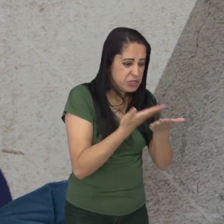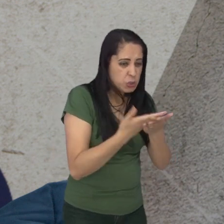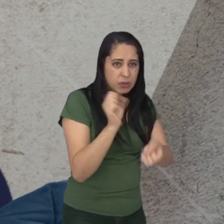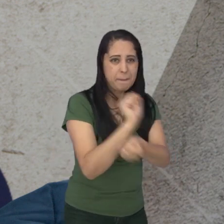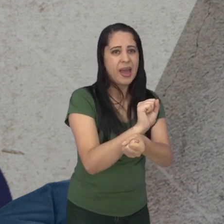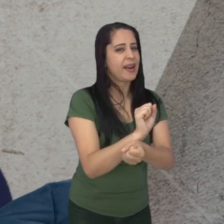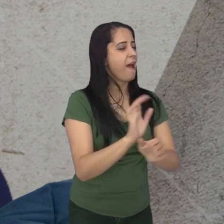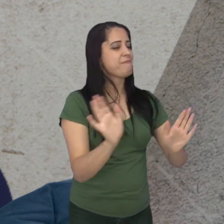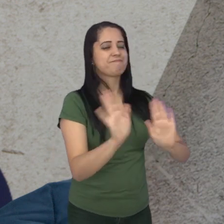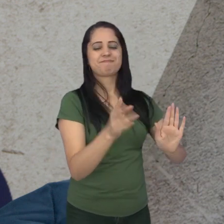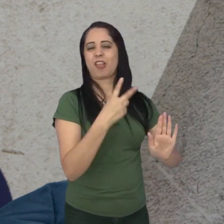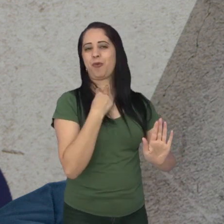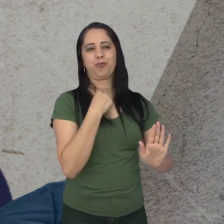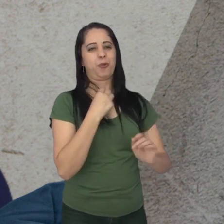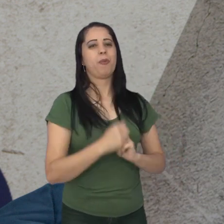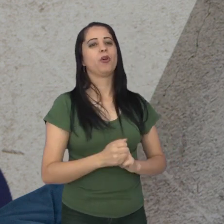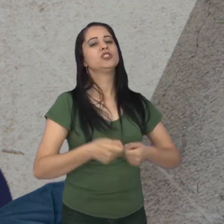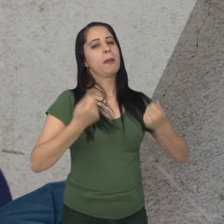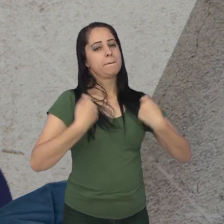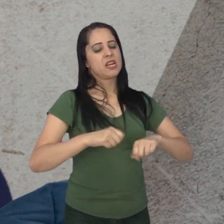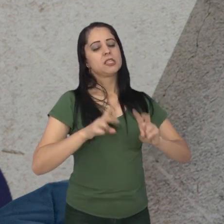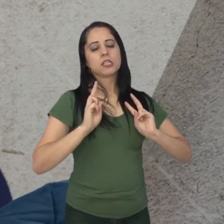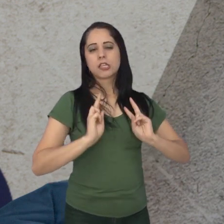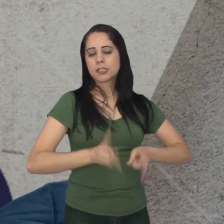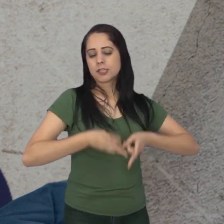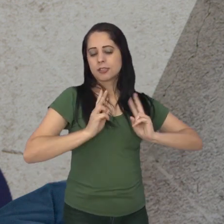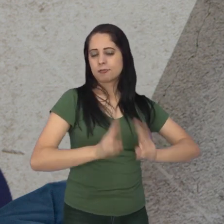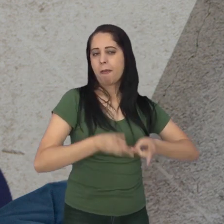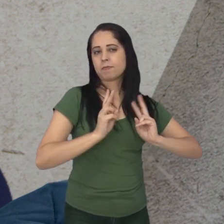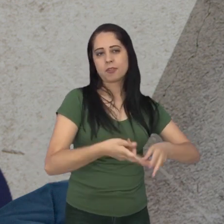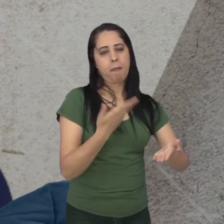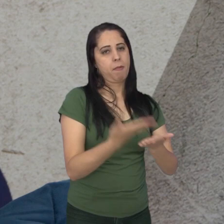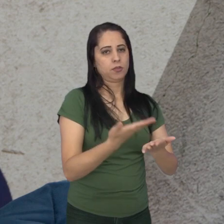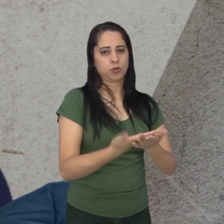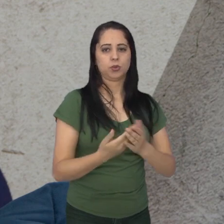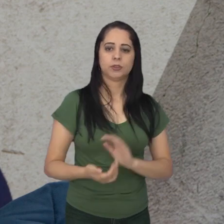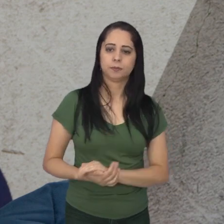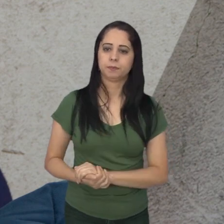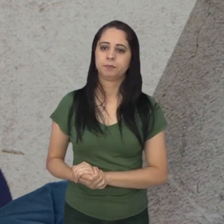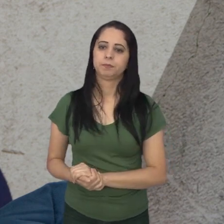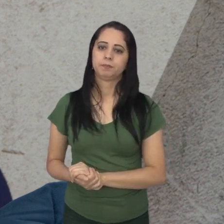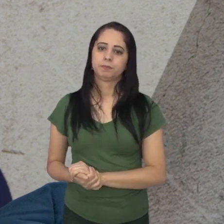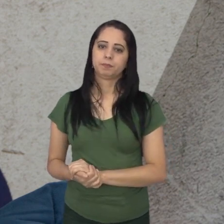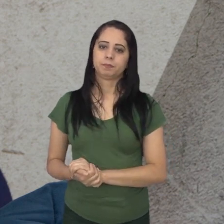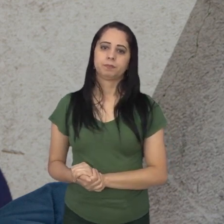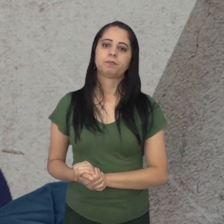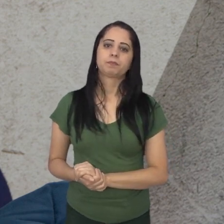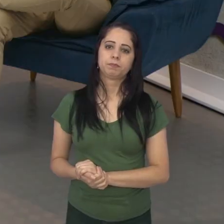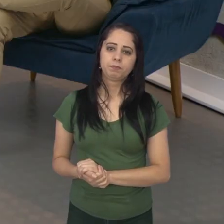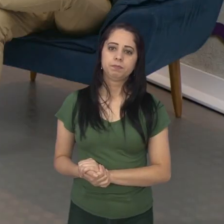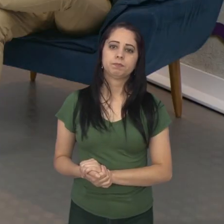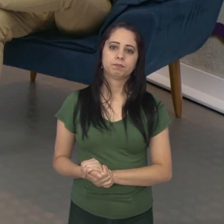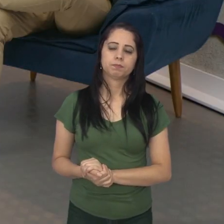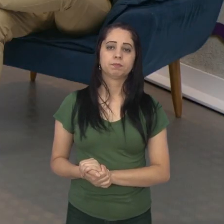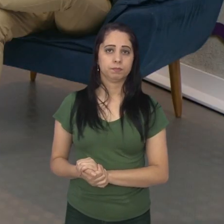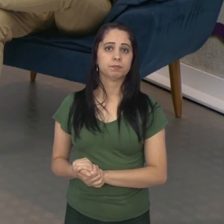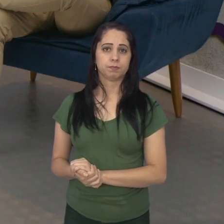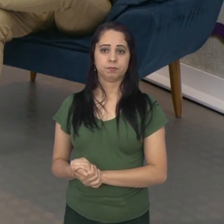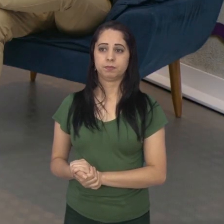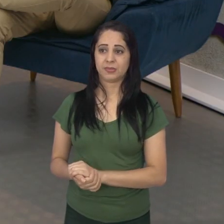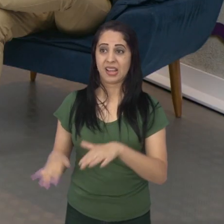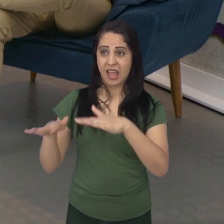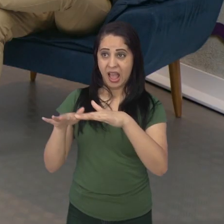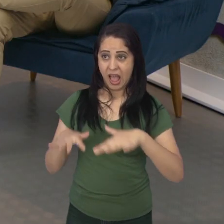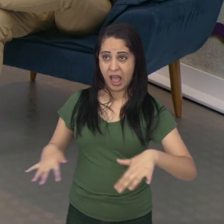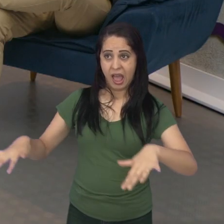estudar, principalmente nessa área, que é uma área que está em pleno desenvolvimento. Falando, né, que essa área